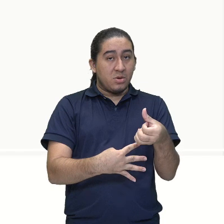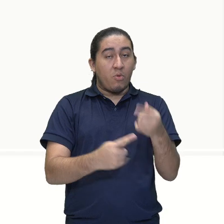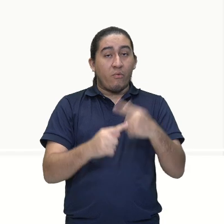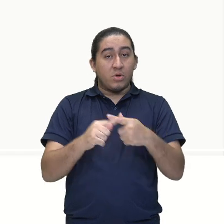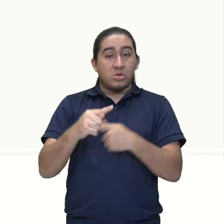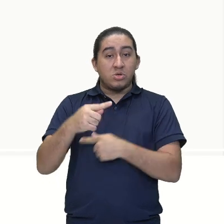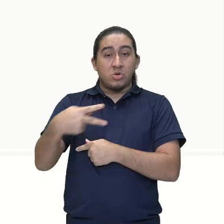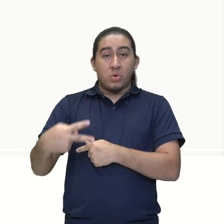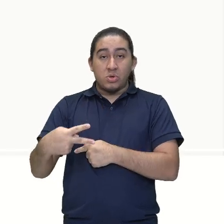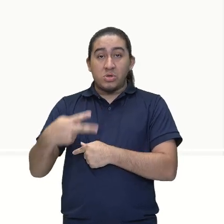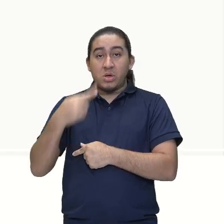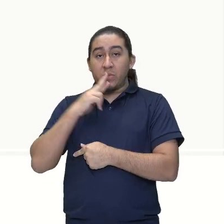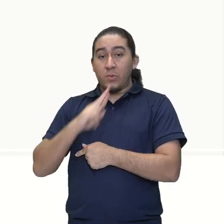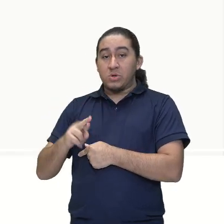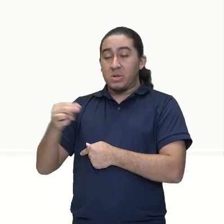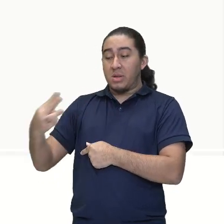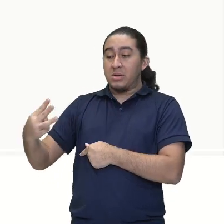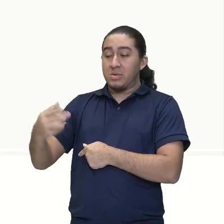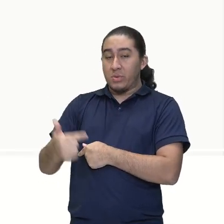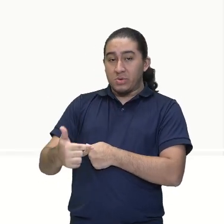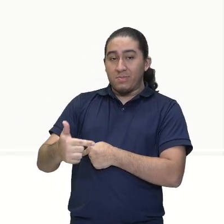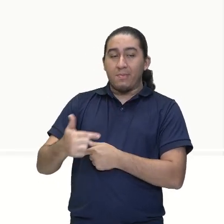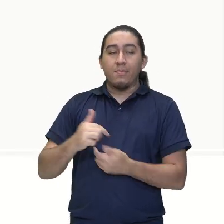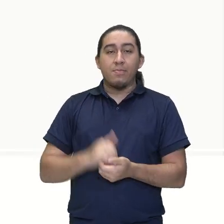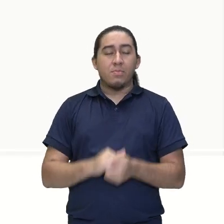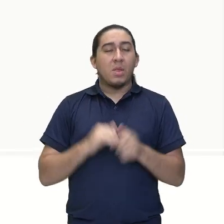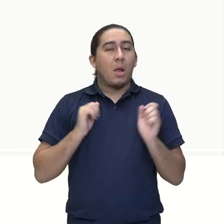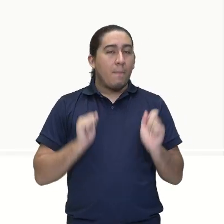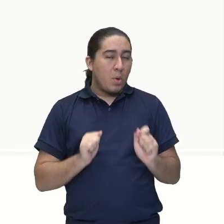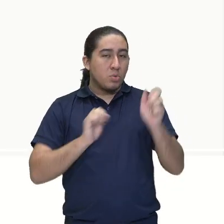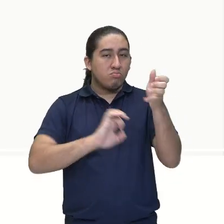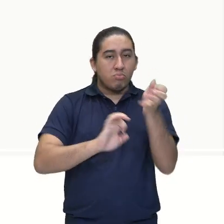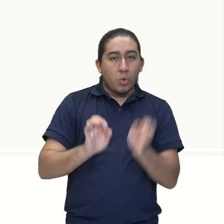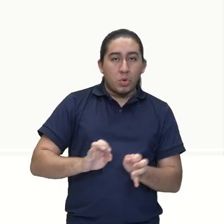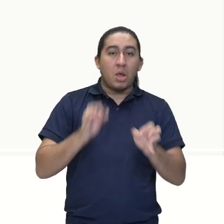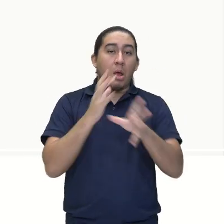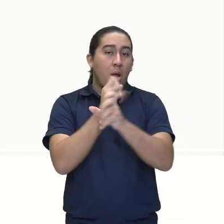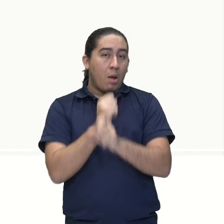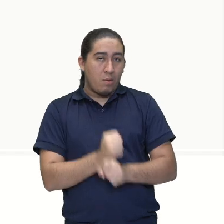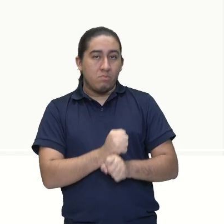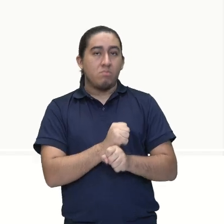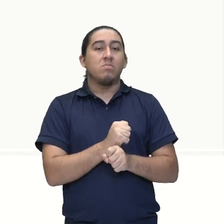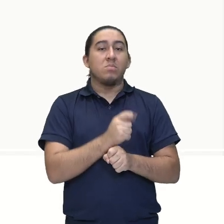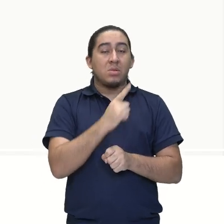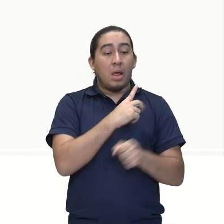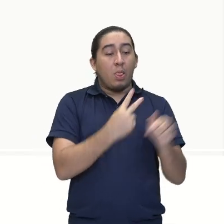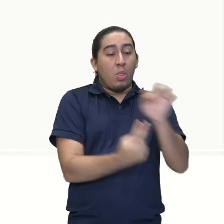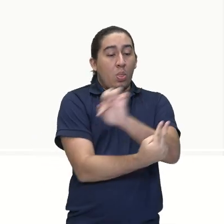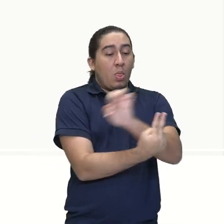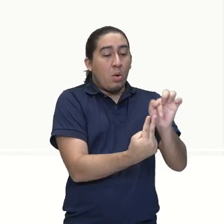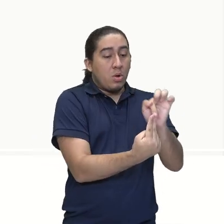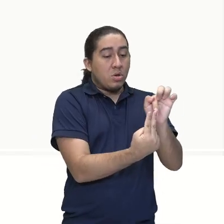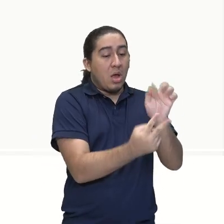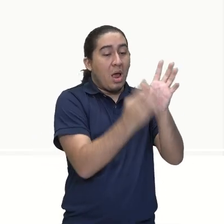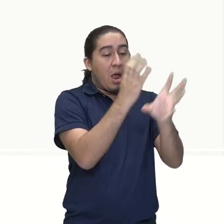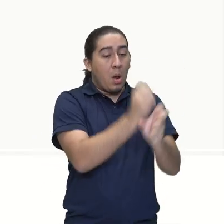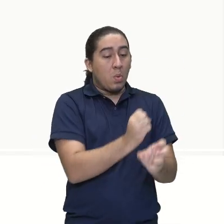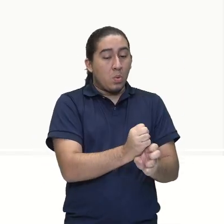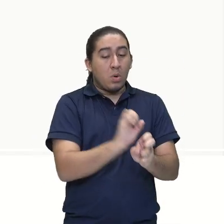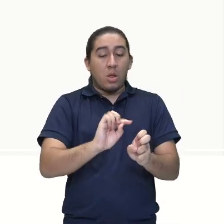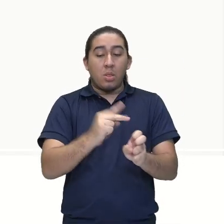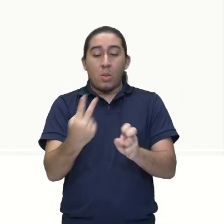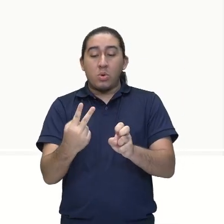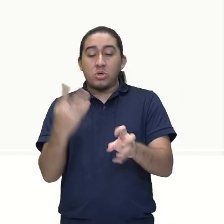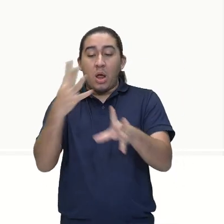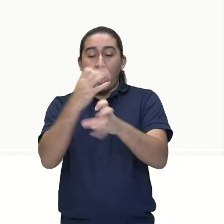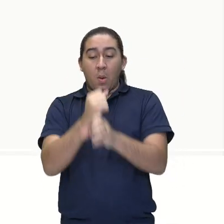2, 32. Então, eu posso organizar assim de pares, tá bom? Eu posso organizando em pares.